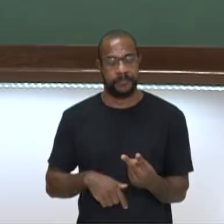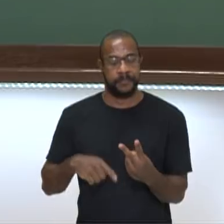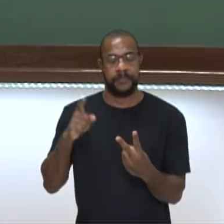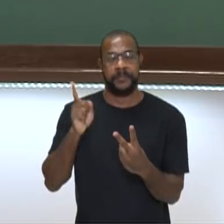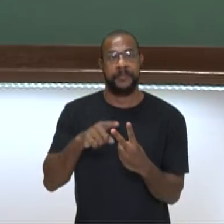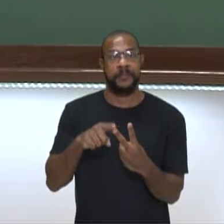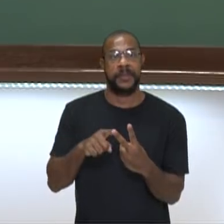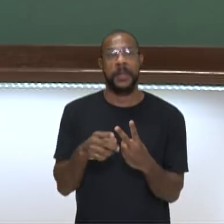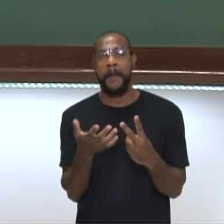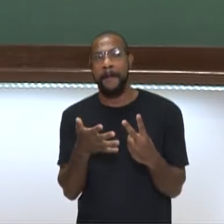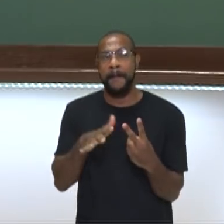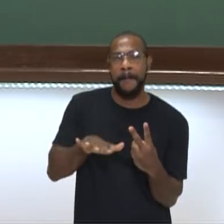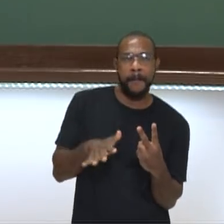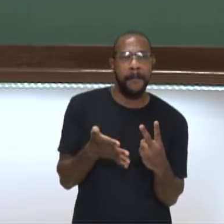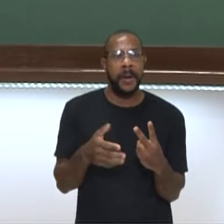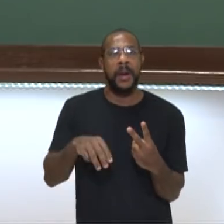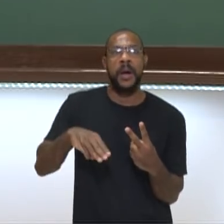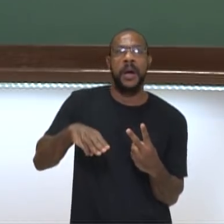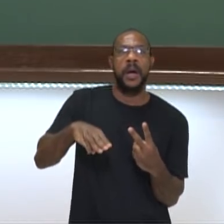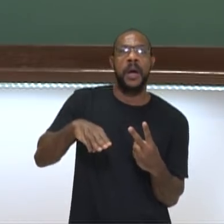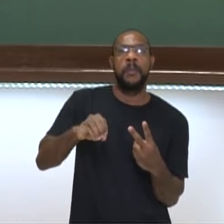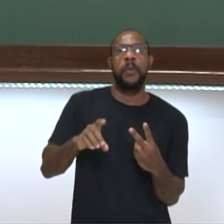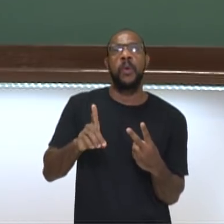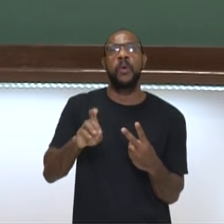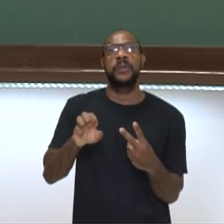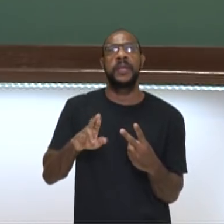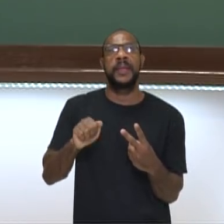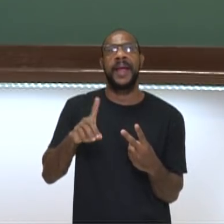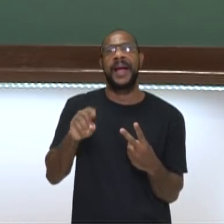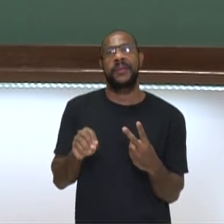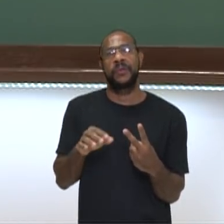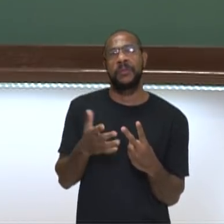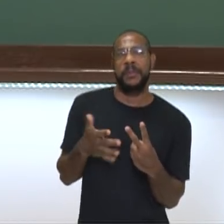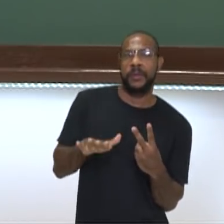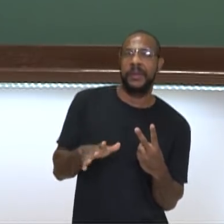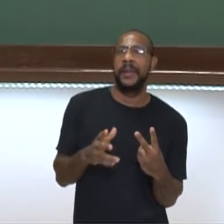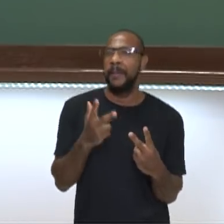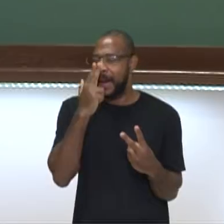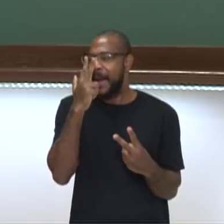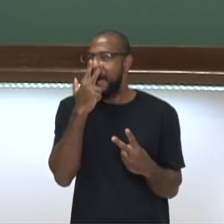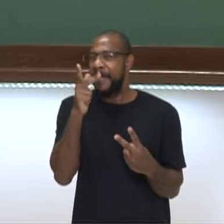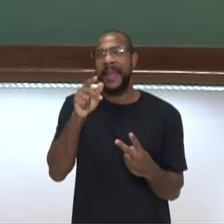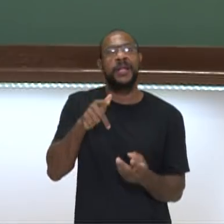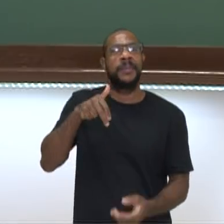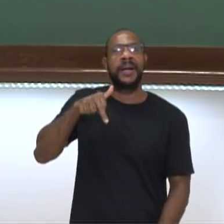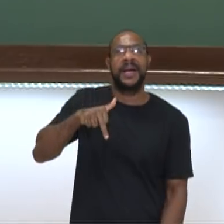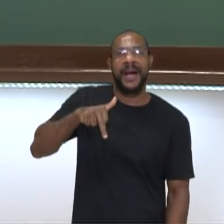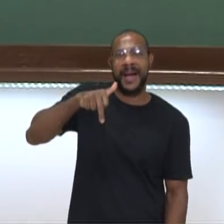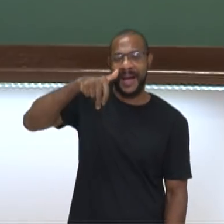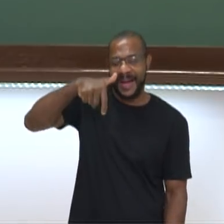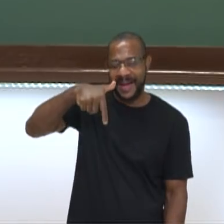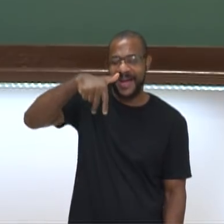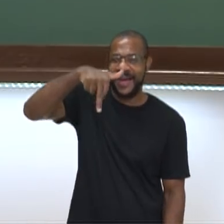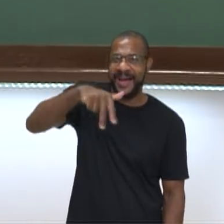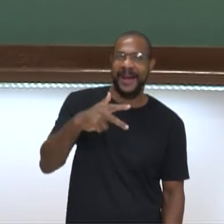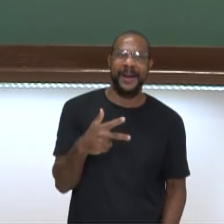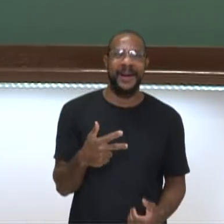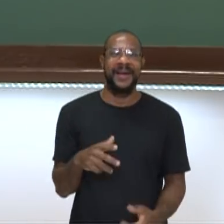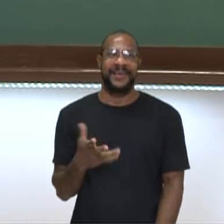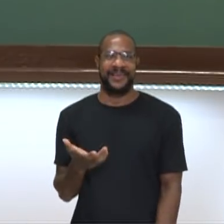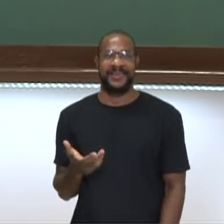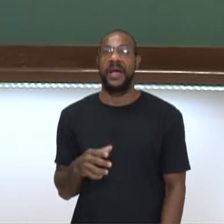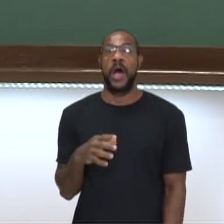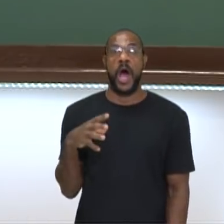compasso moderado. O que é o compasso moderado? É o compasso de uma caminhada, né? Se a gente comparar, o rápido